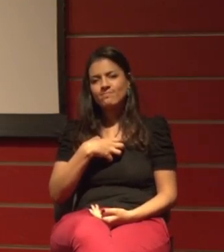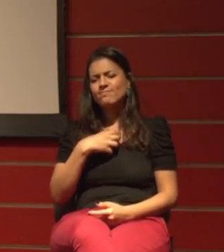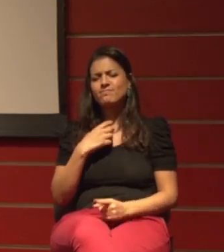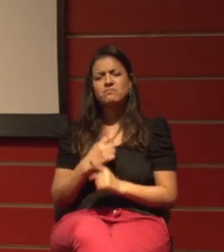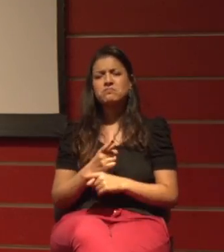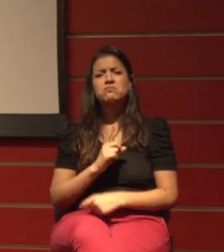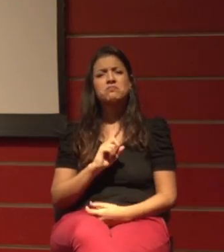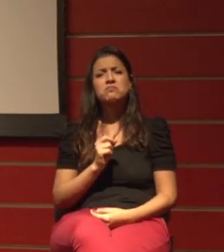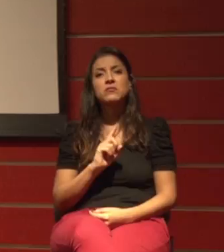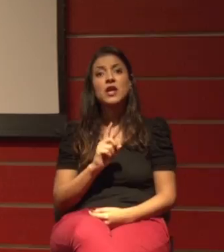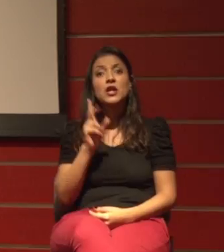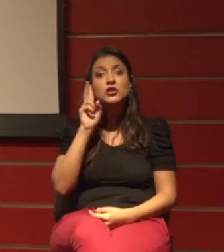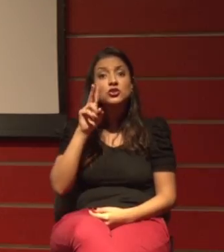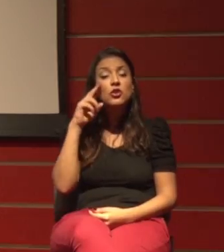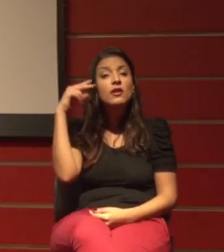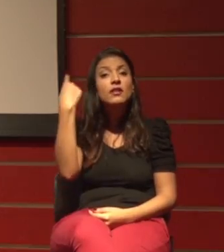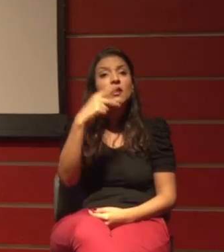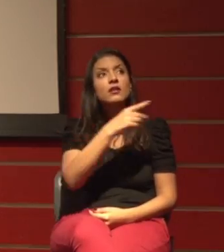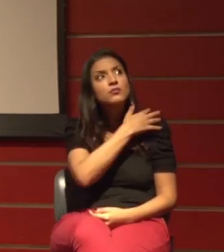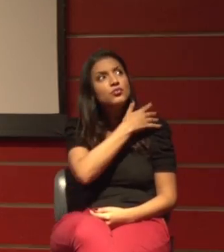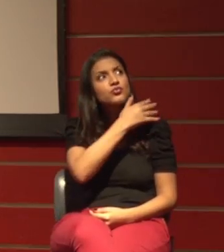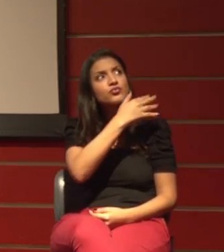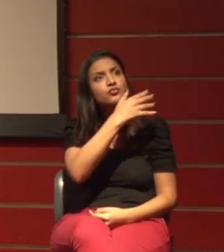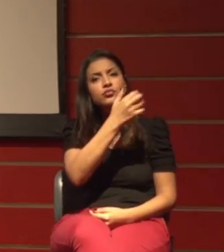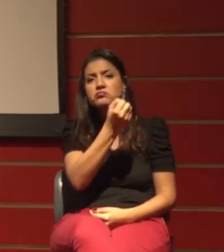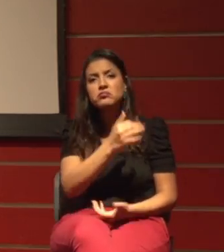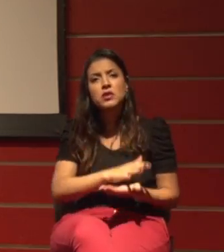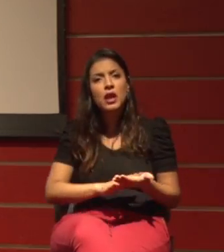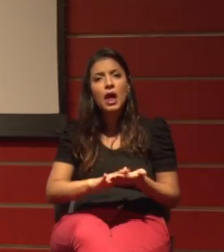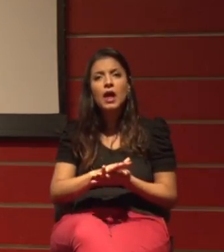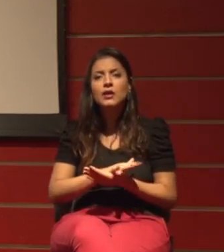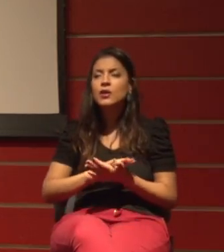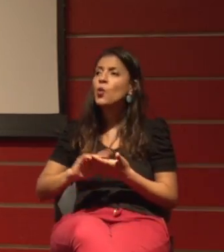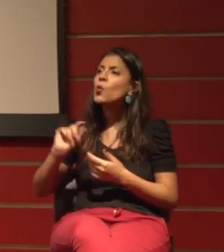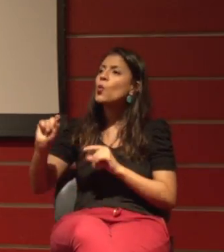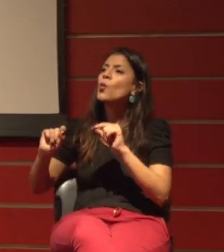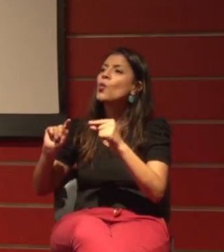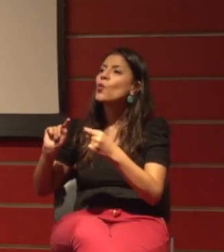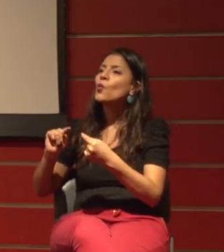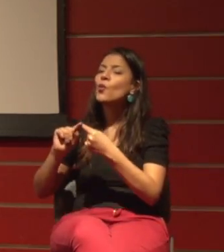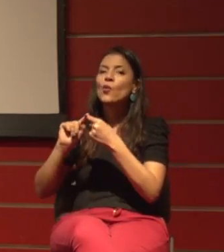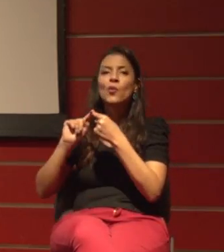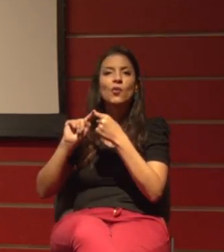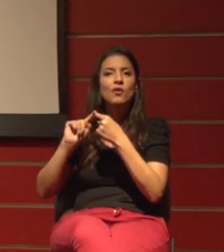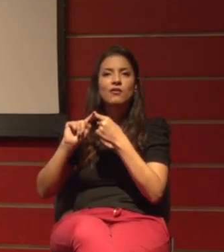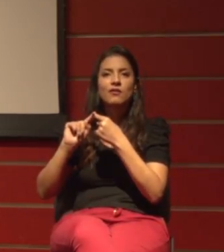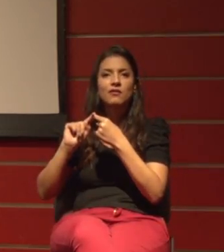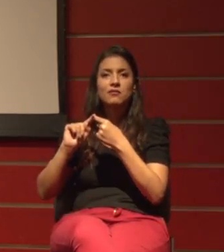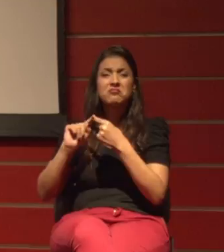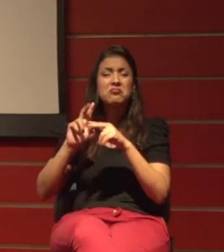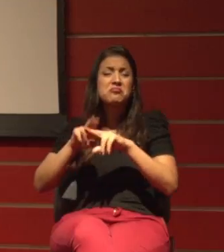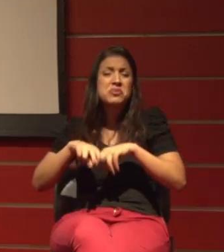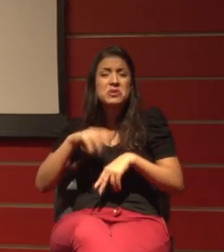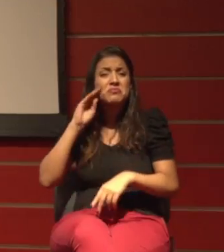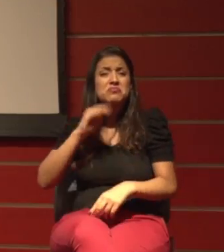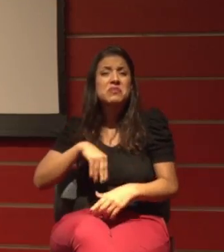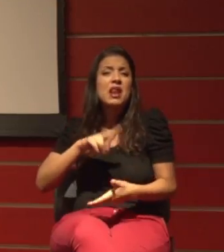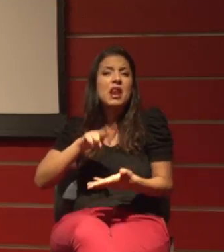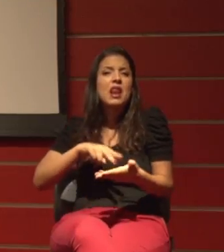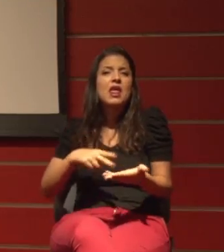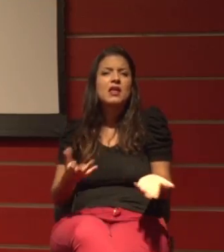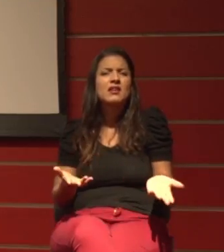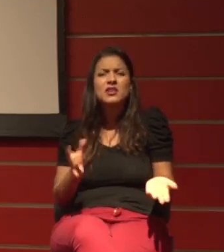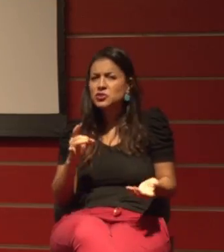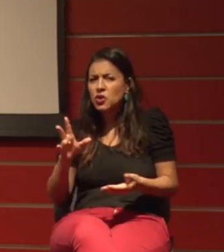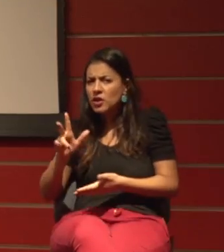dele histórias que falem de um mundo com o qual ele se identifica né Isso serve não apenas paraa literatura mas eu acho que para qualquer forma